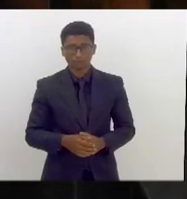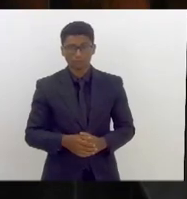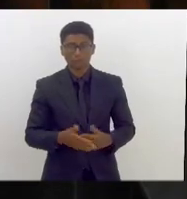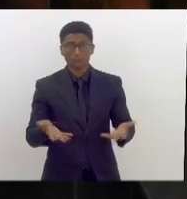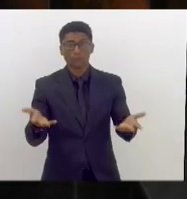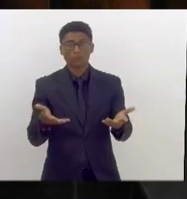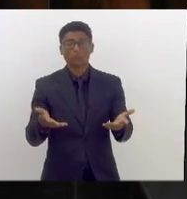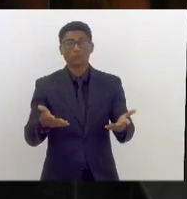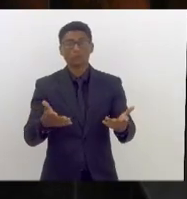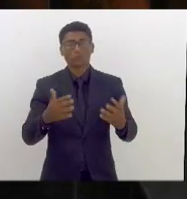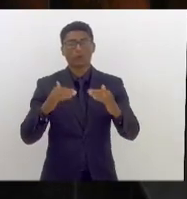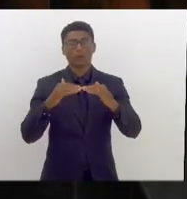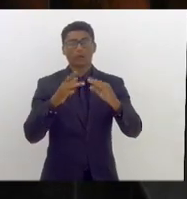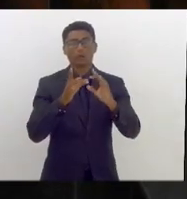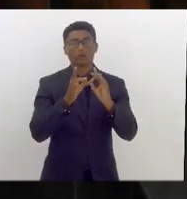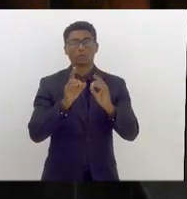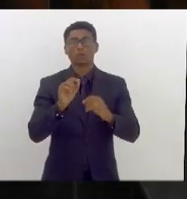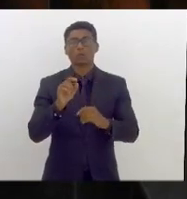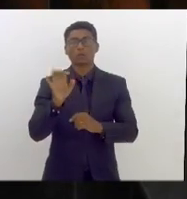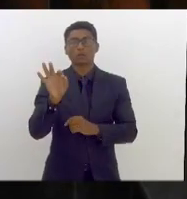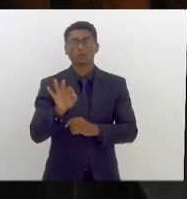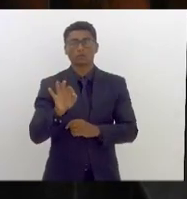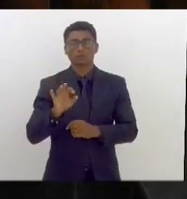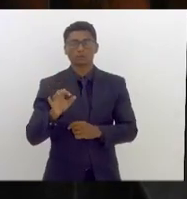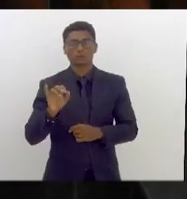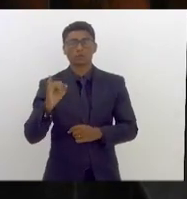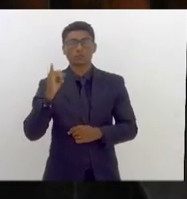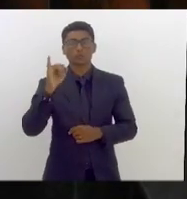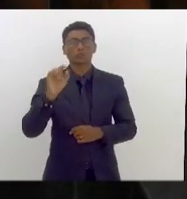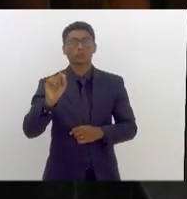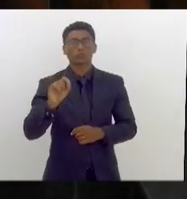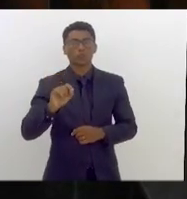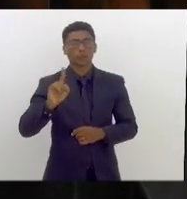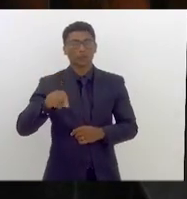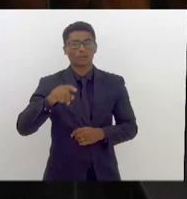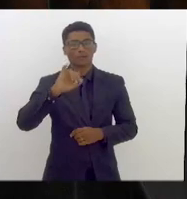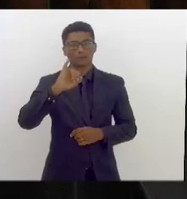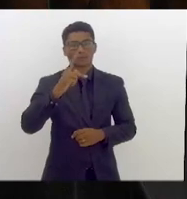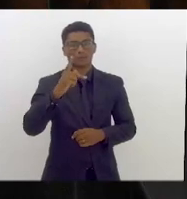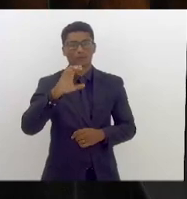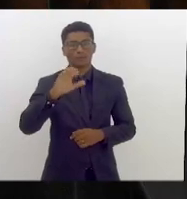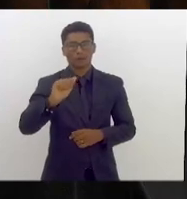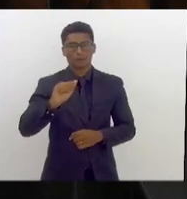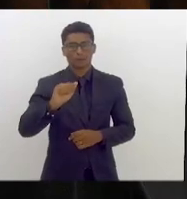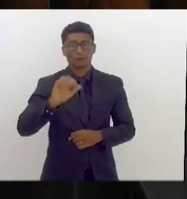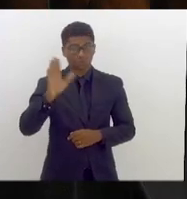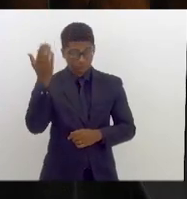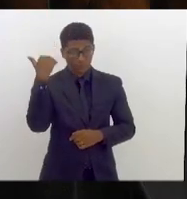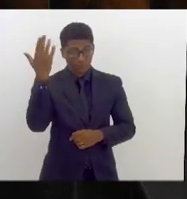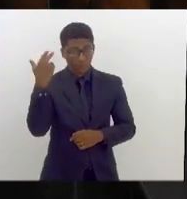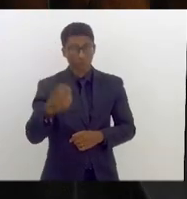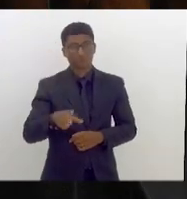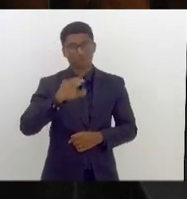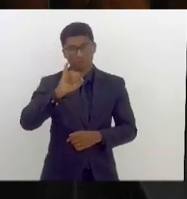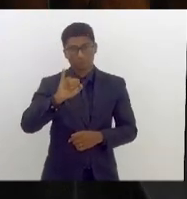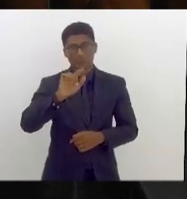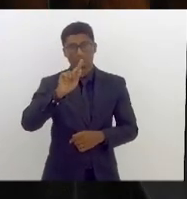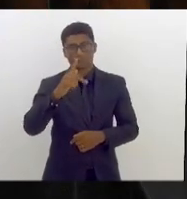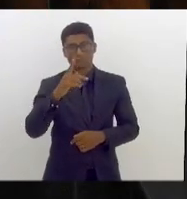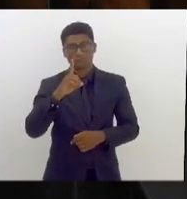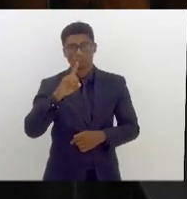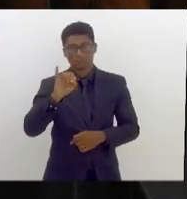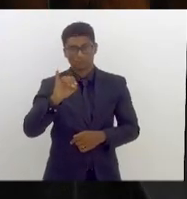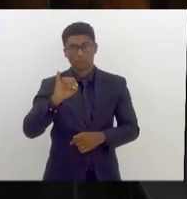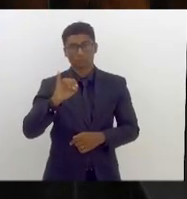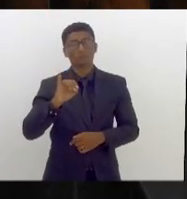o indexador para cobrança de juros é o indicador, é o IPCA, mas já foi o IGPDI, que é o Índice Geral de Preços da Dívida